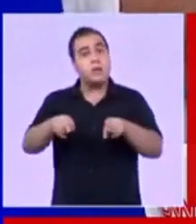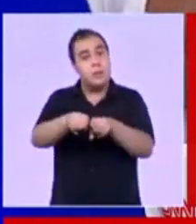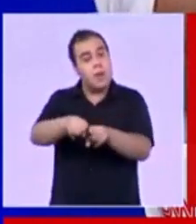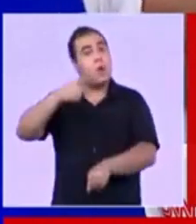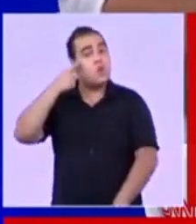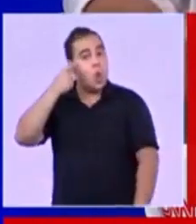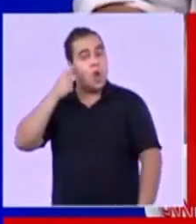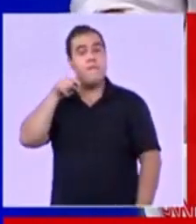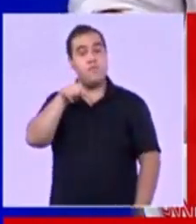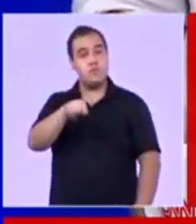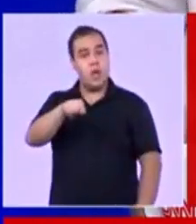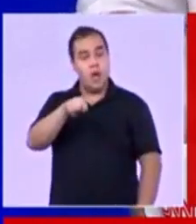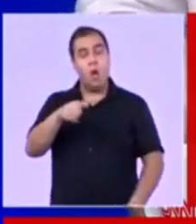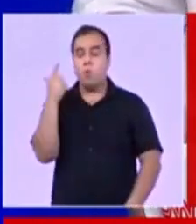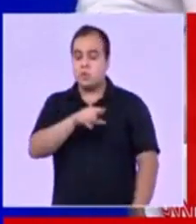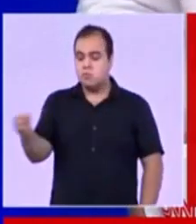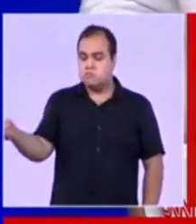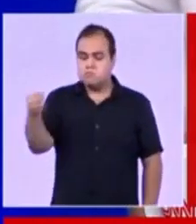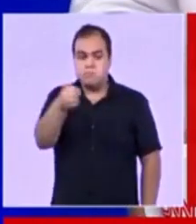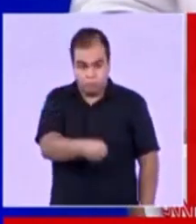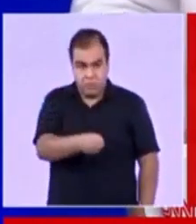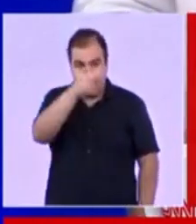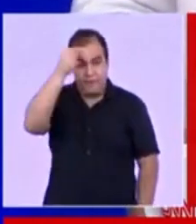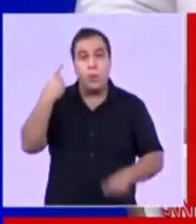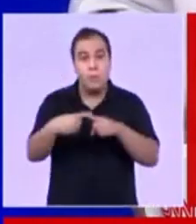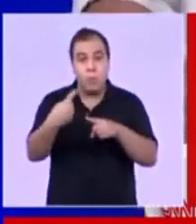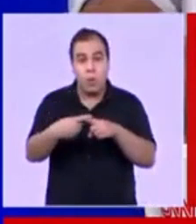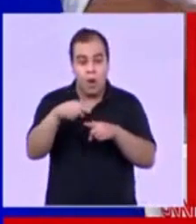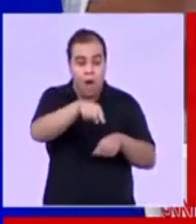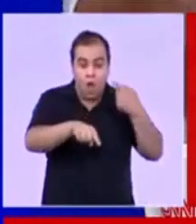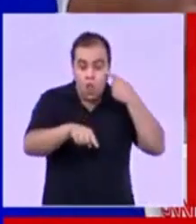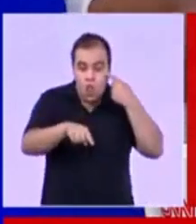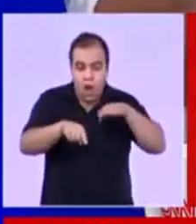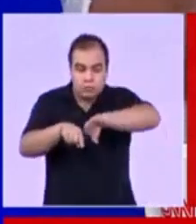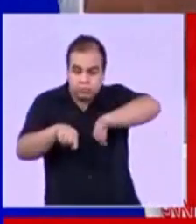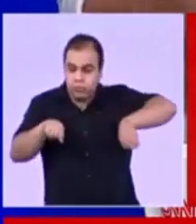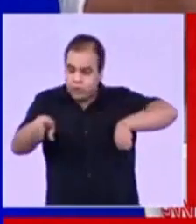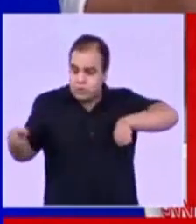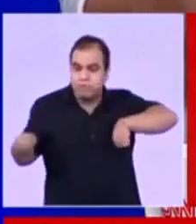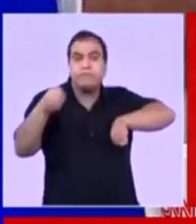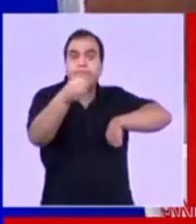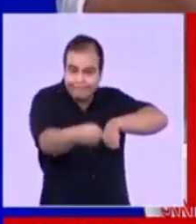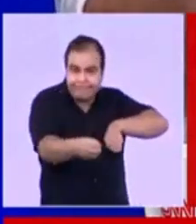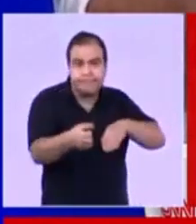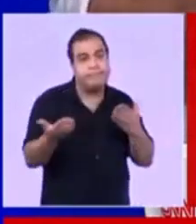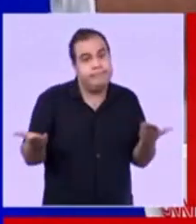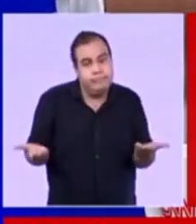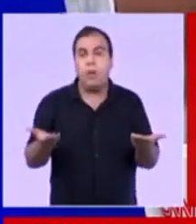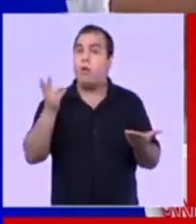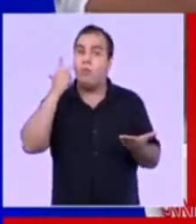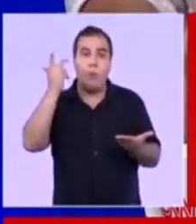com João Dória você ficou na prefeitura justamente porque ele saiu e abandonou a cidade então é natural que essa questão